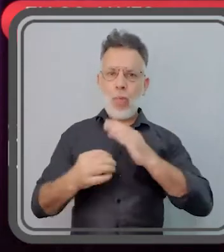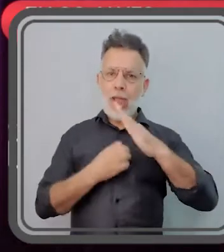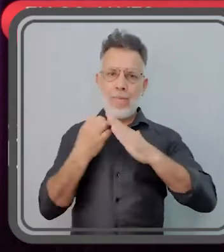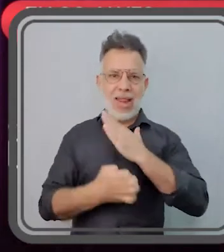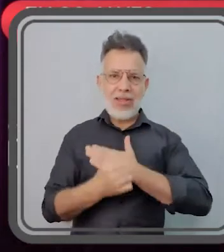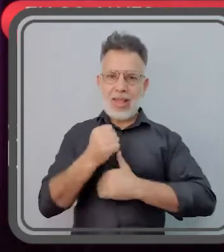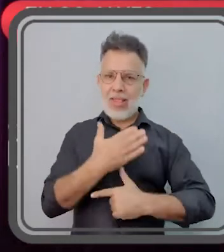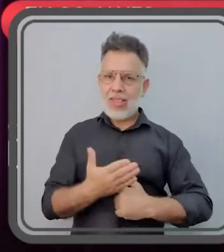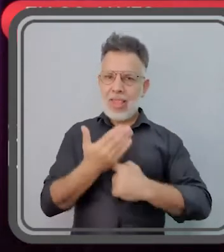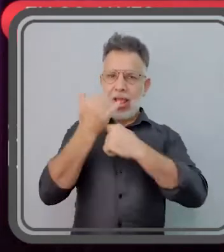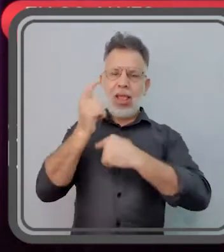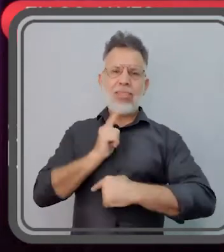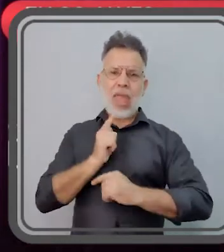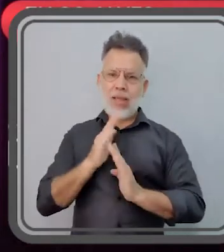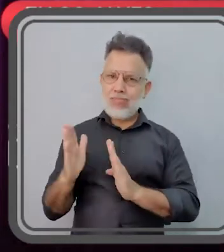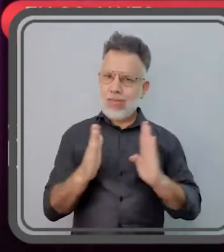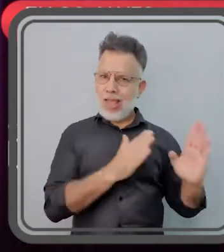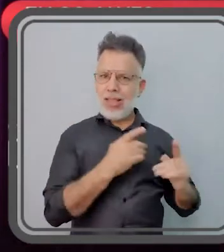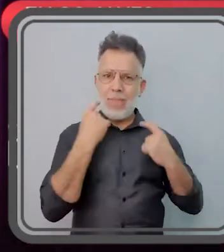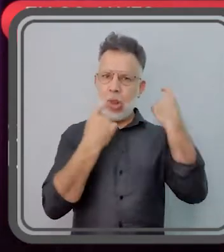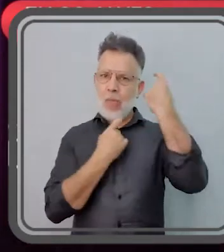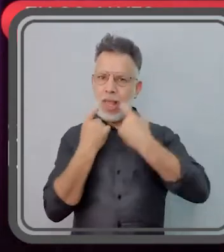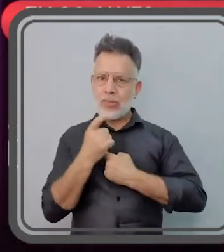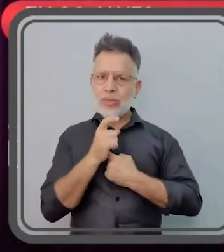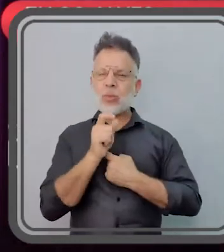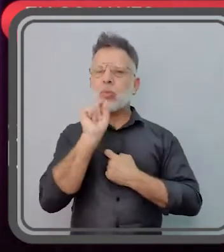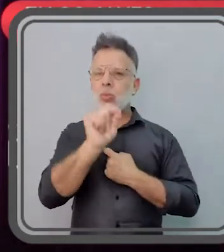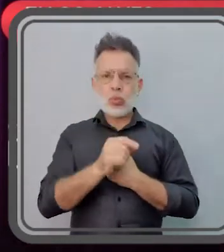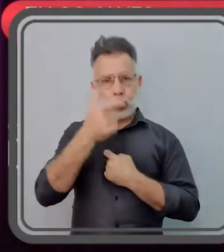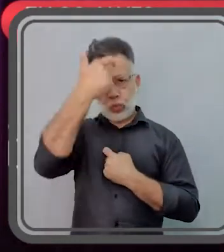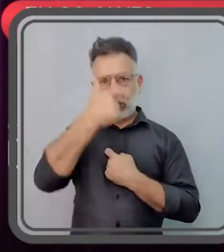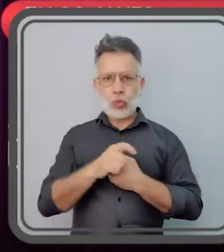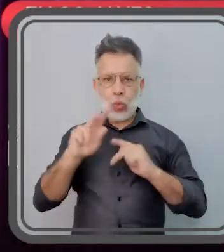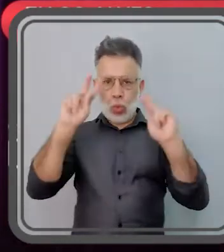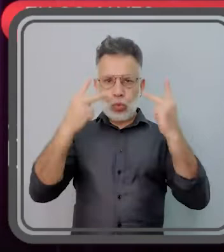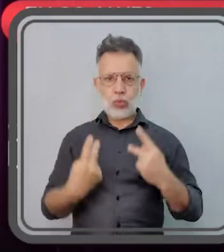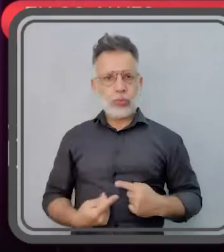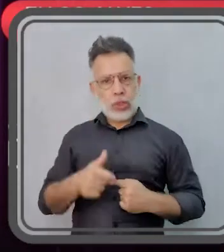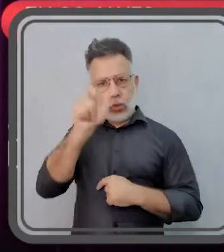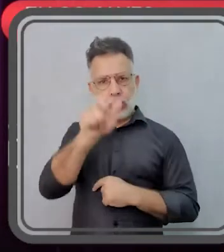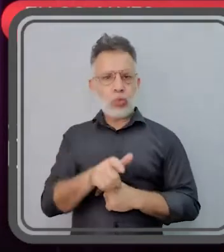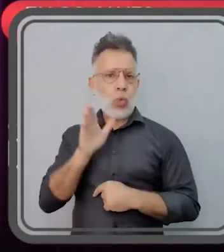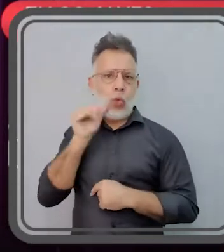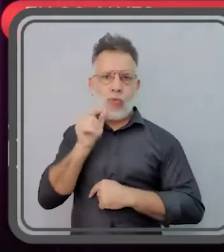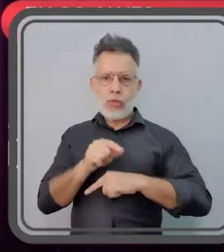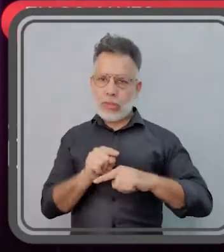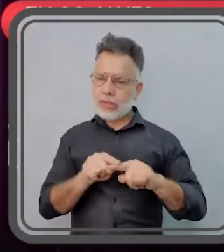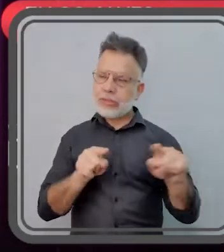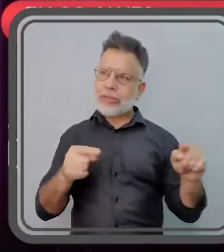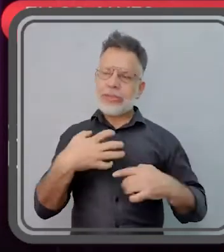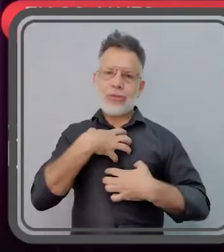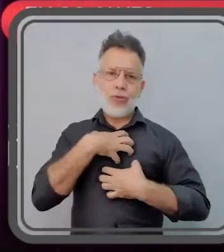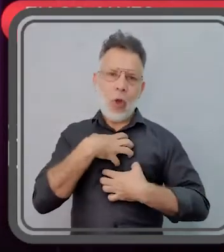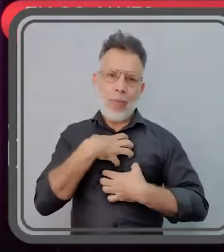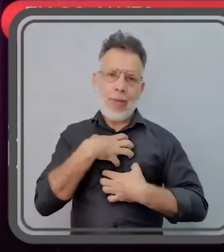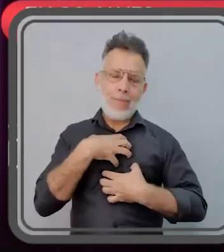de tecnologia tem um lado de preocupação com o humano, com as pessoas, com o colaborador, de forma tão, tão marcante, né?